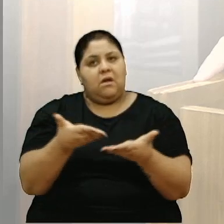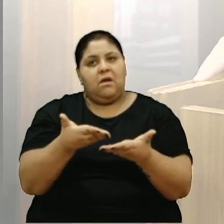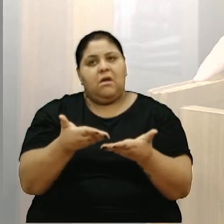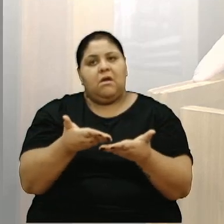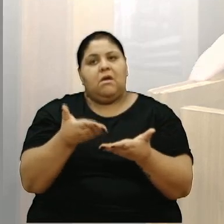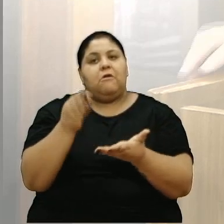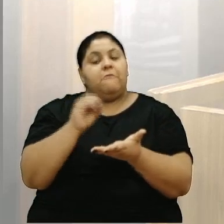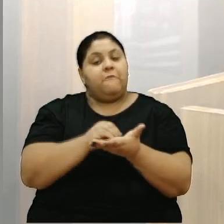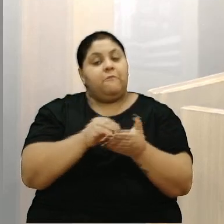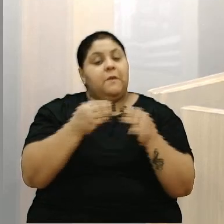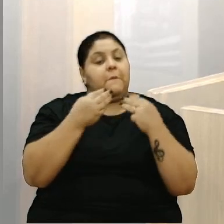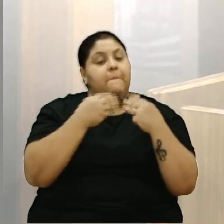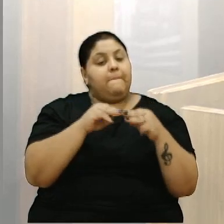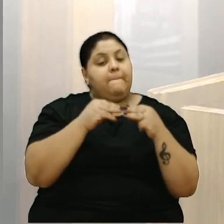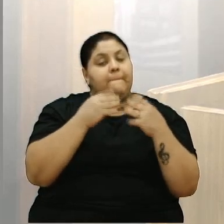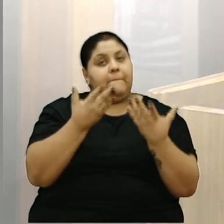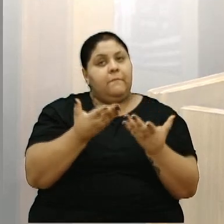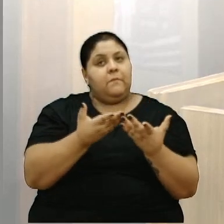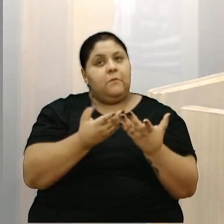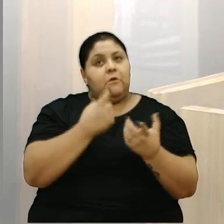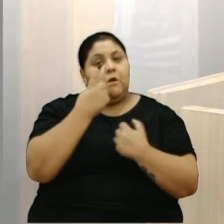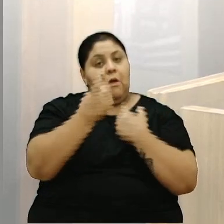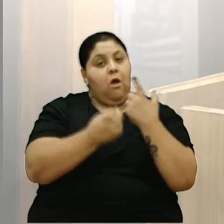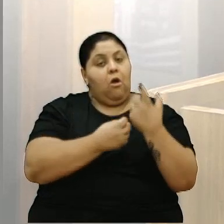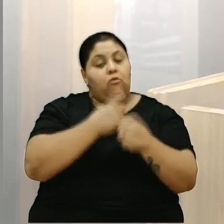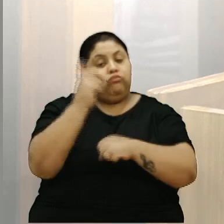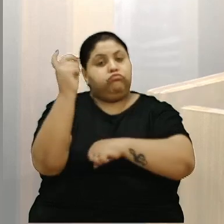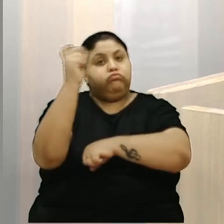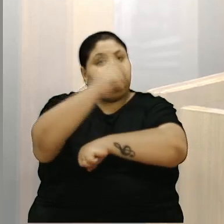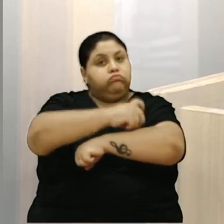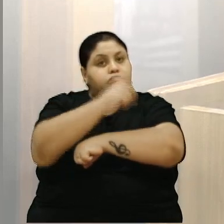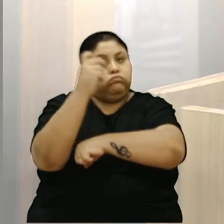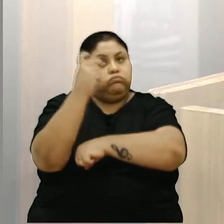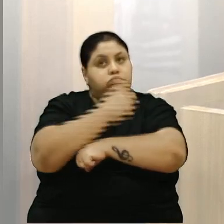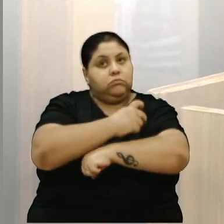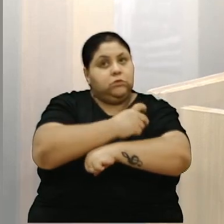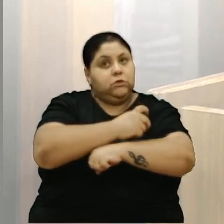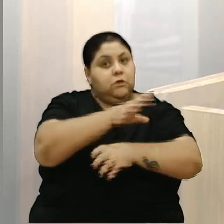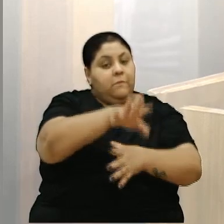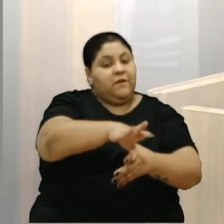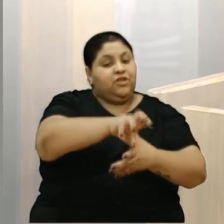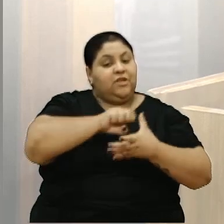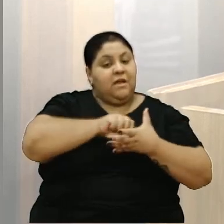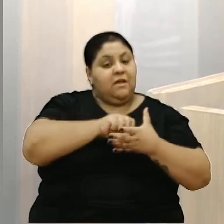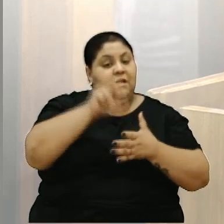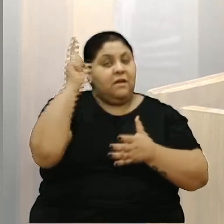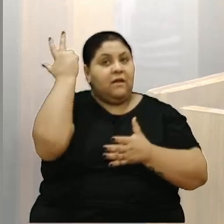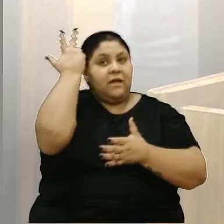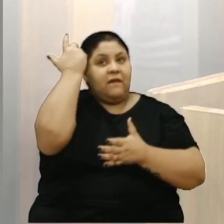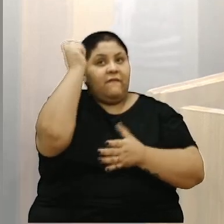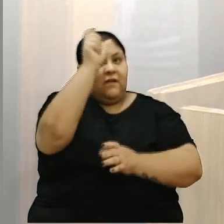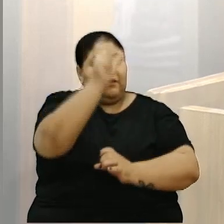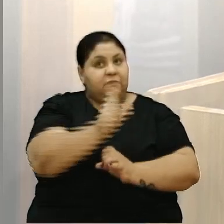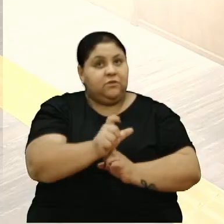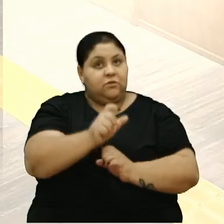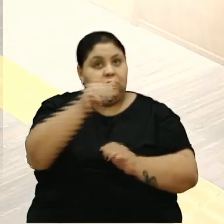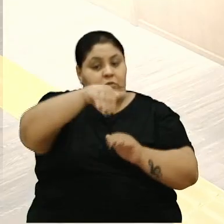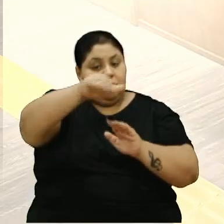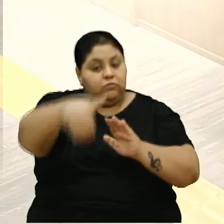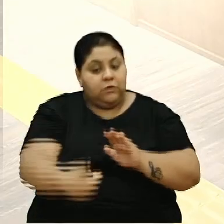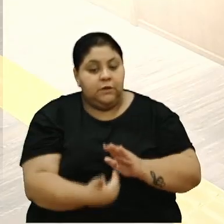falta de máquina. Talvez precise de alguns guinchos para tirar cavalo e pessoas de dentro de buraco. Muito obrigado.